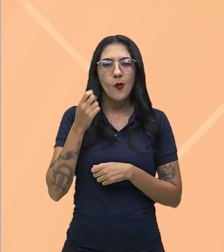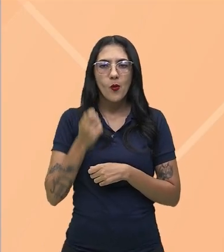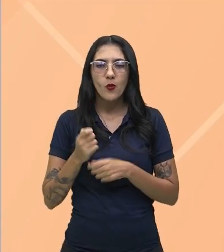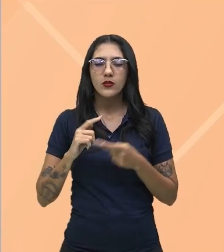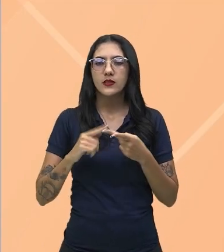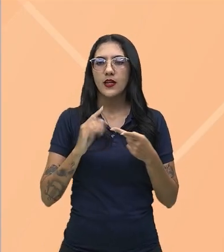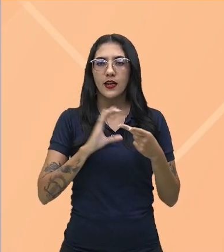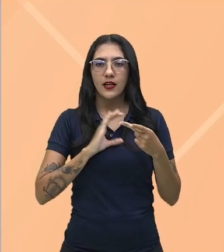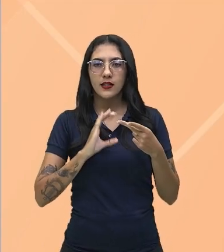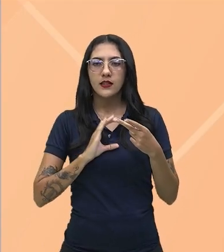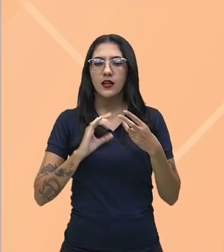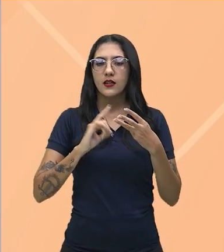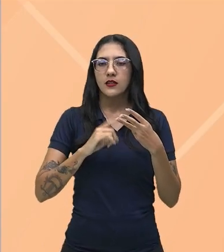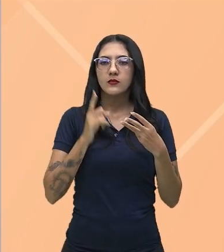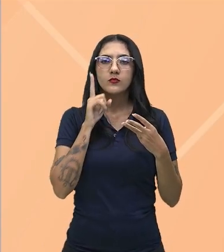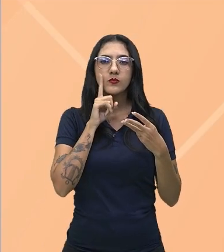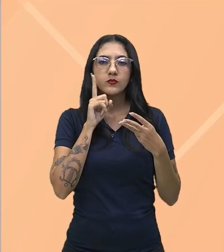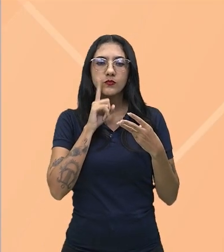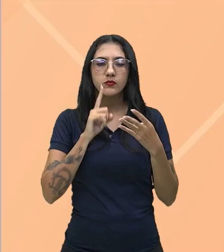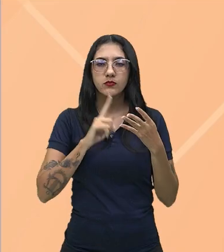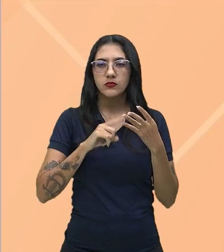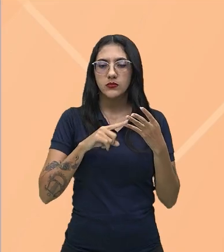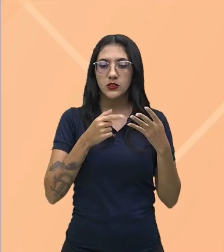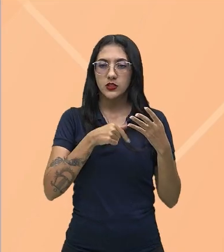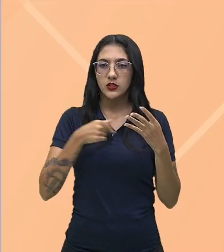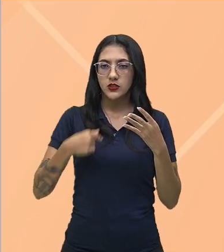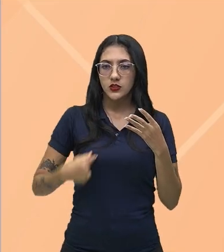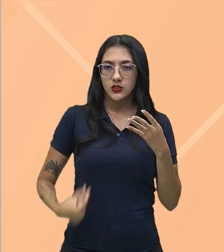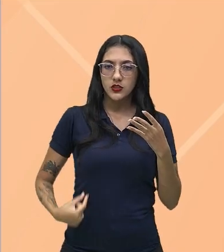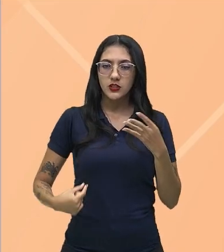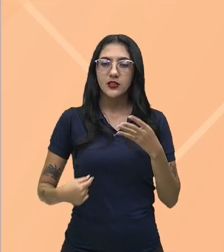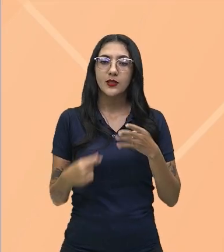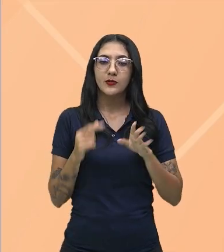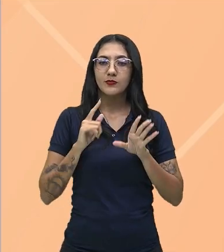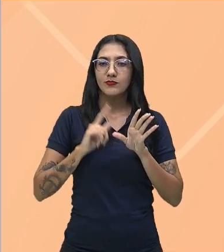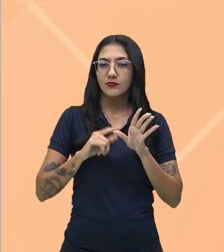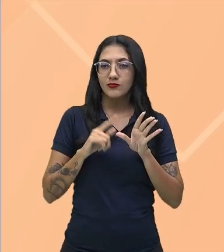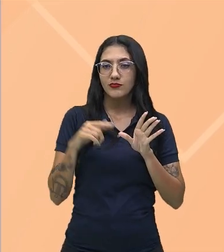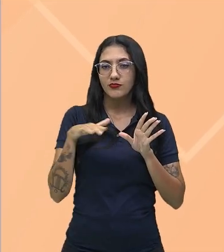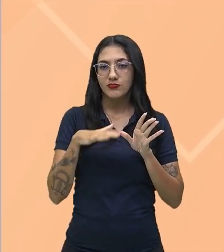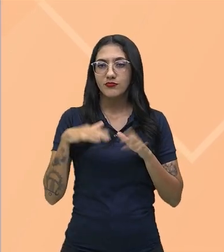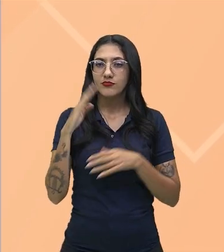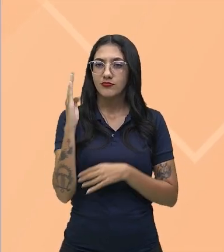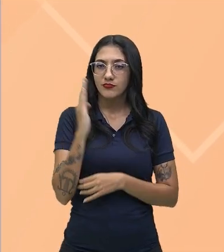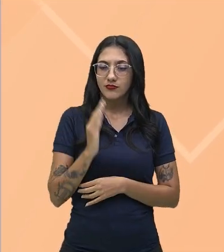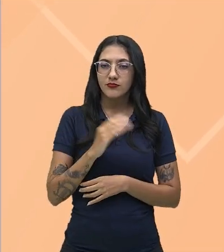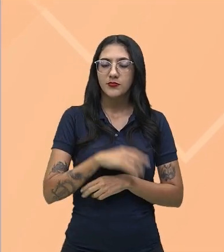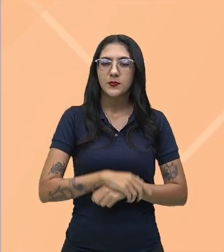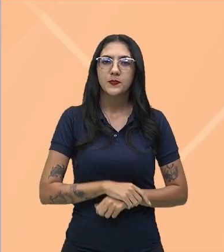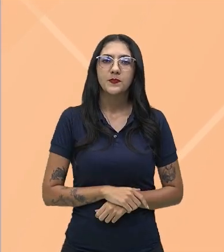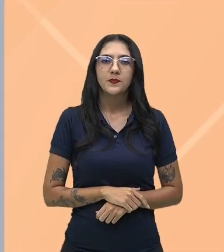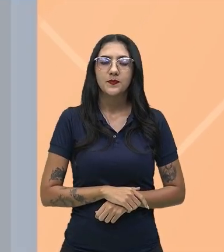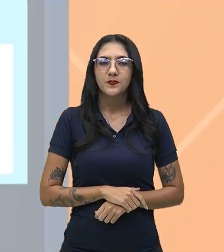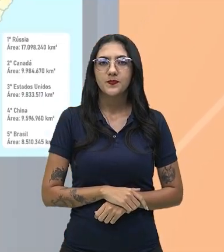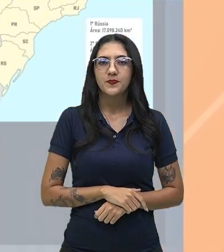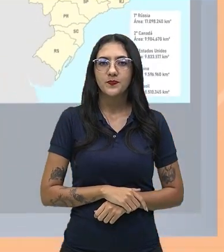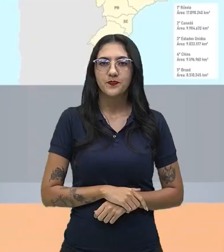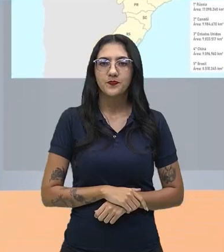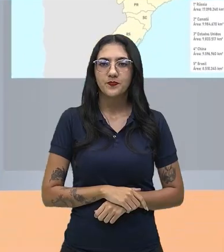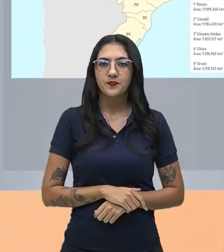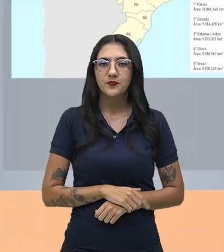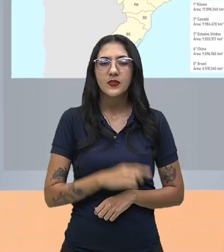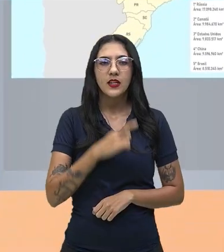Canadá, Estados Unidos, China, e aí nós temos o nosso território brasileiro, que tem cerca